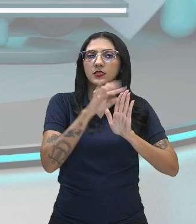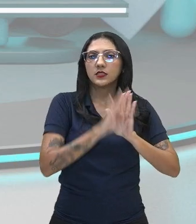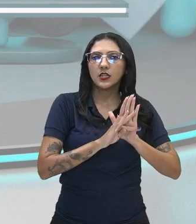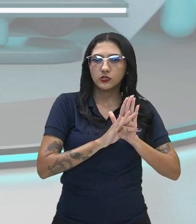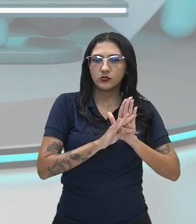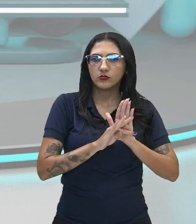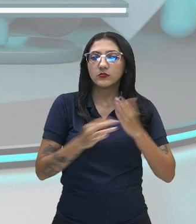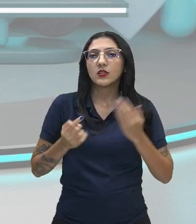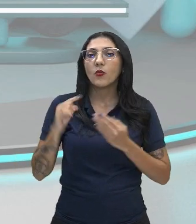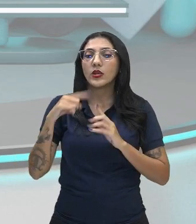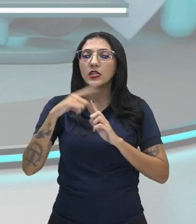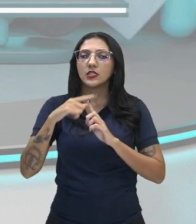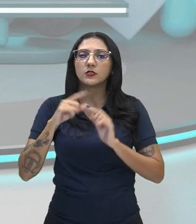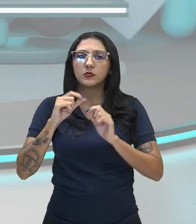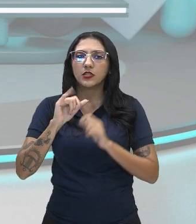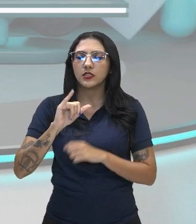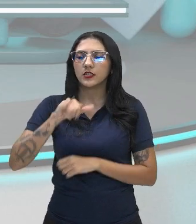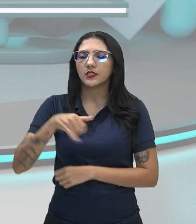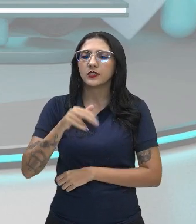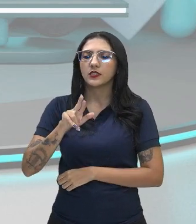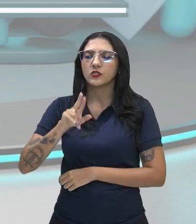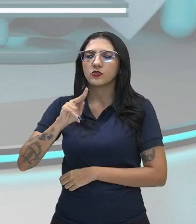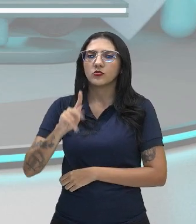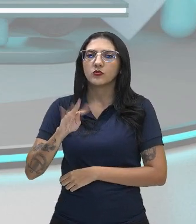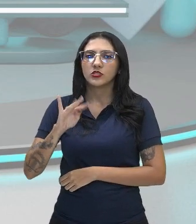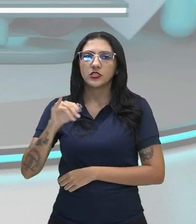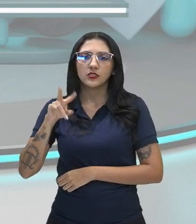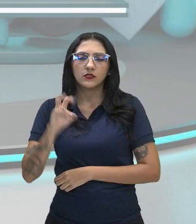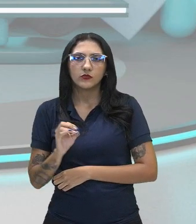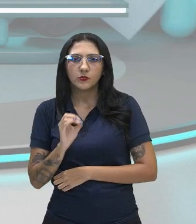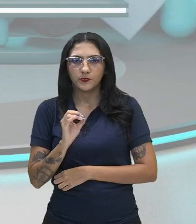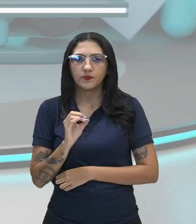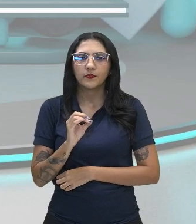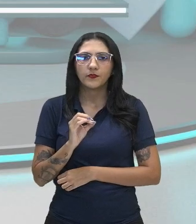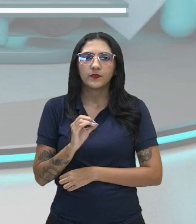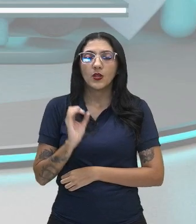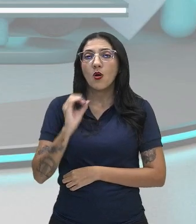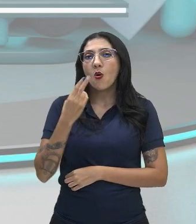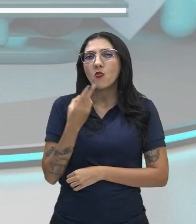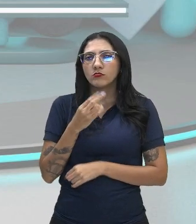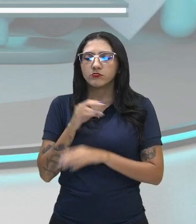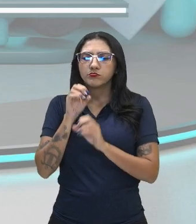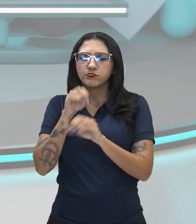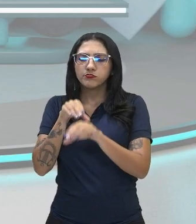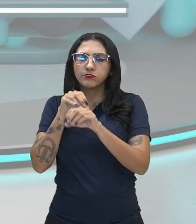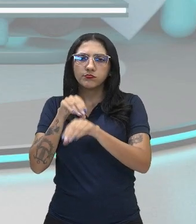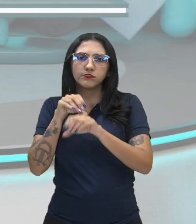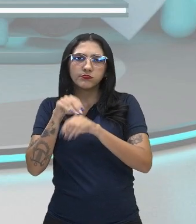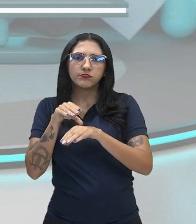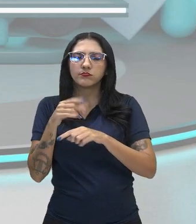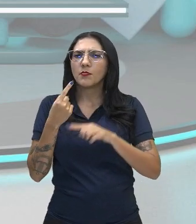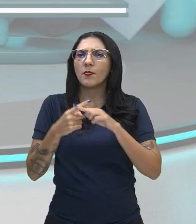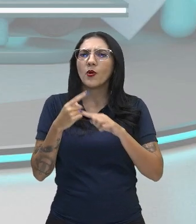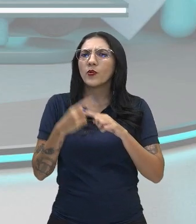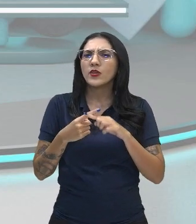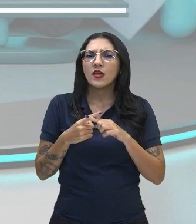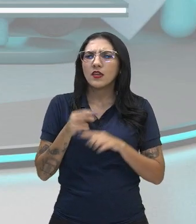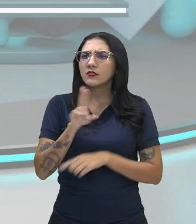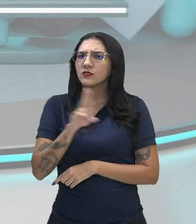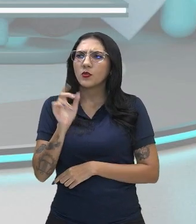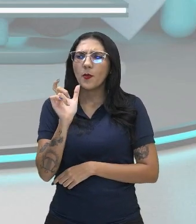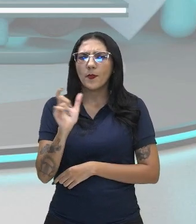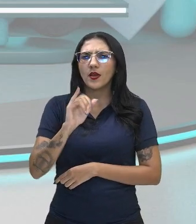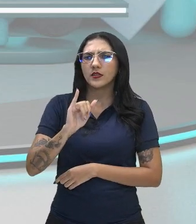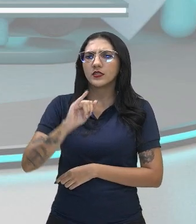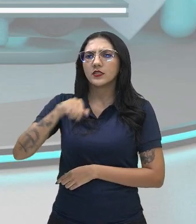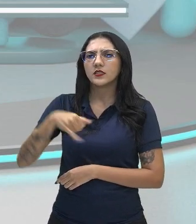É o tipo injuntivo, né? Ou instrutivo. Por que injuntivo